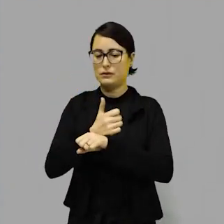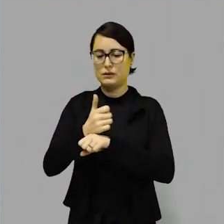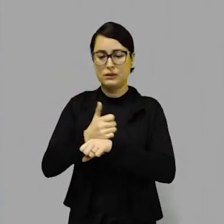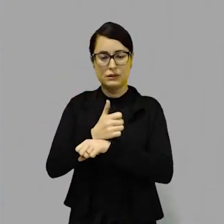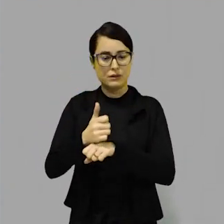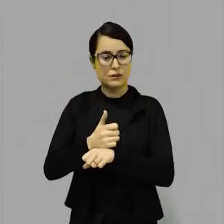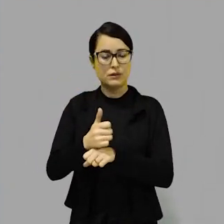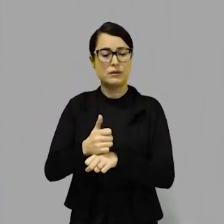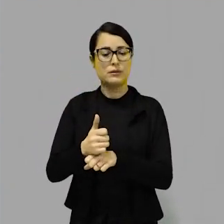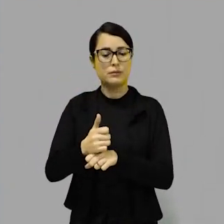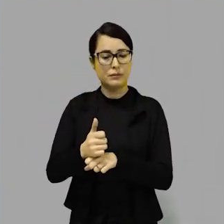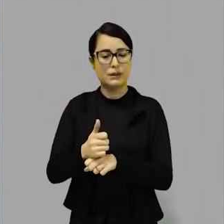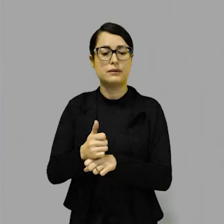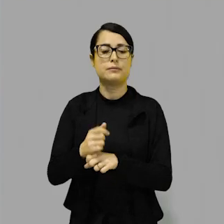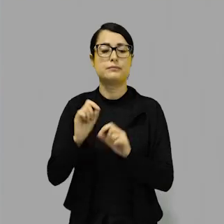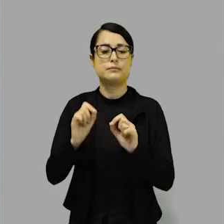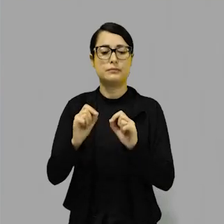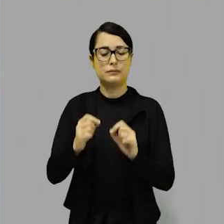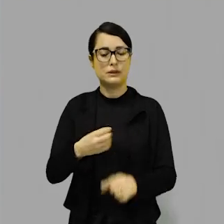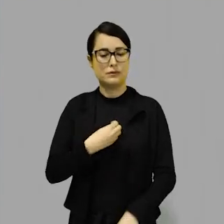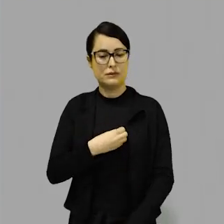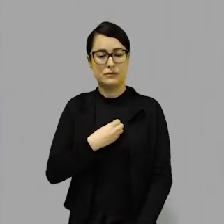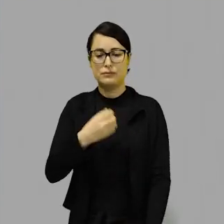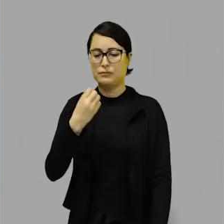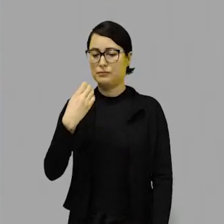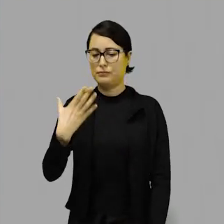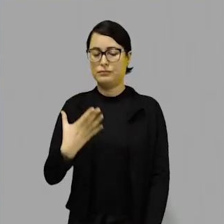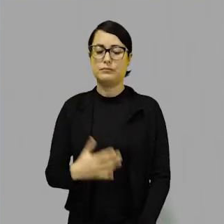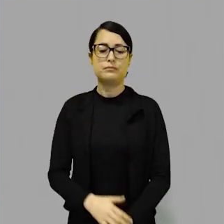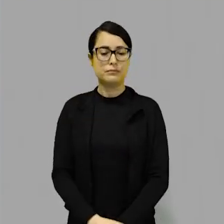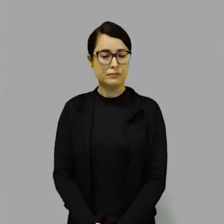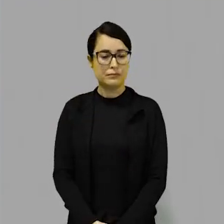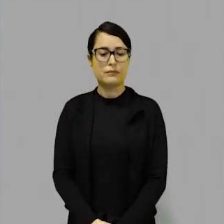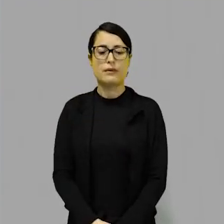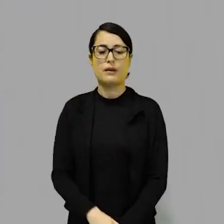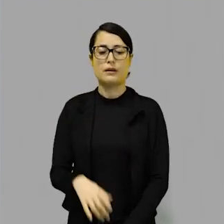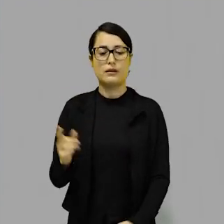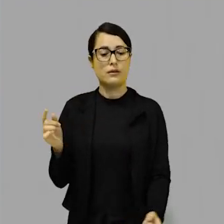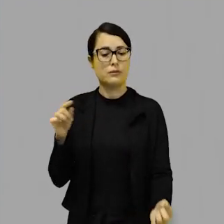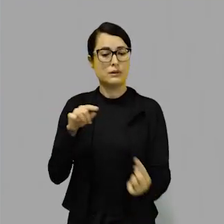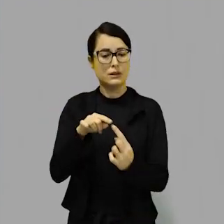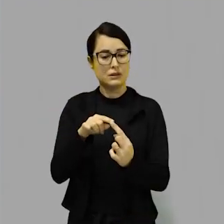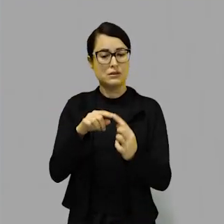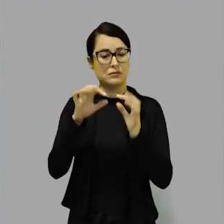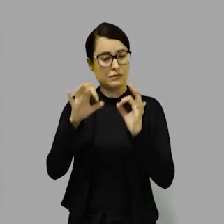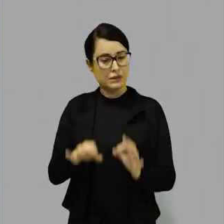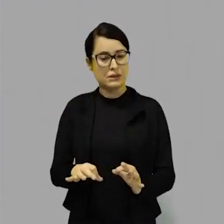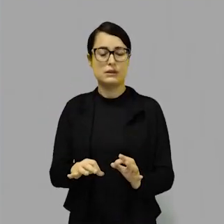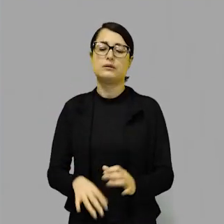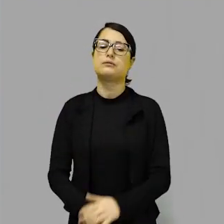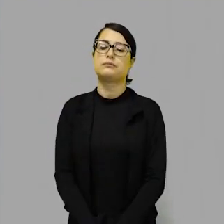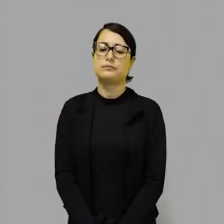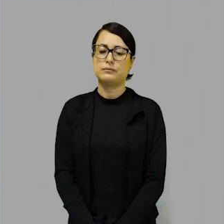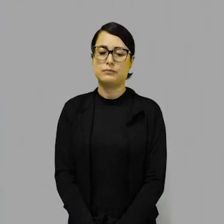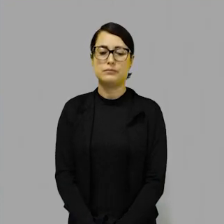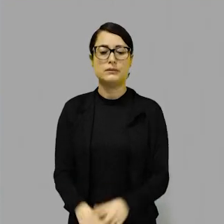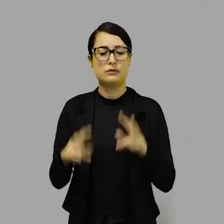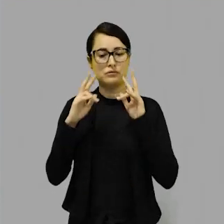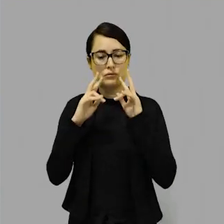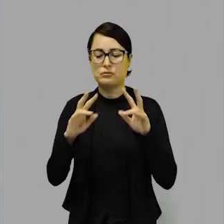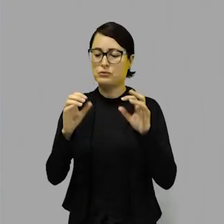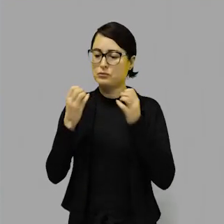vida. São objetivos que socialmente são validados, são vistos como adequados, são vistos